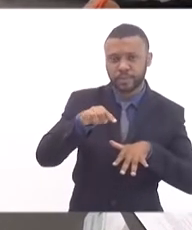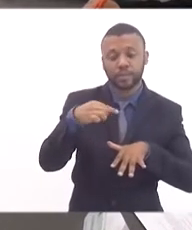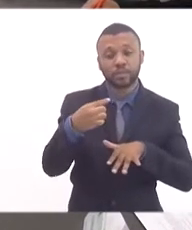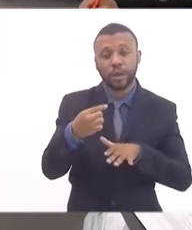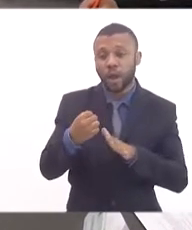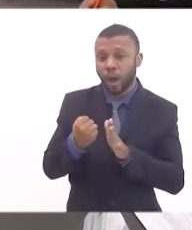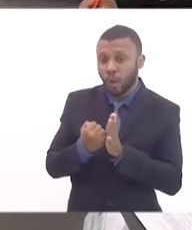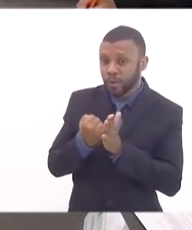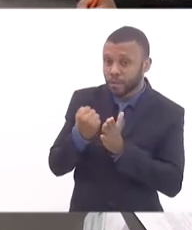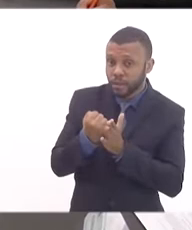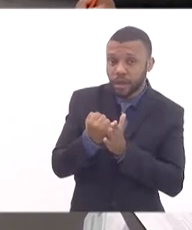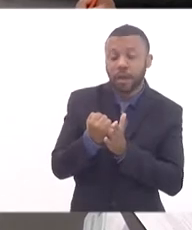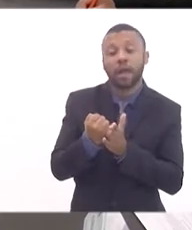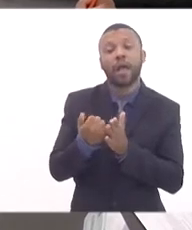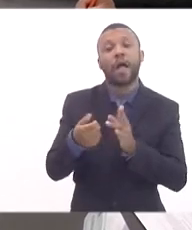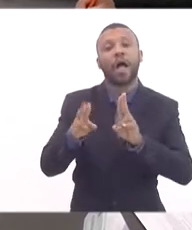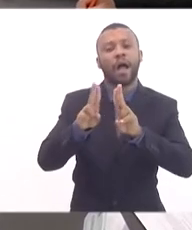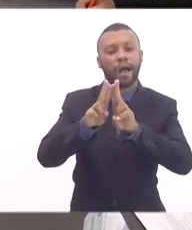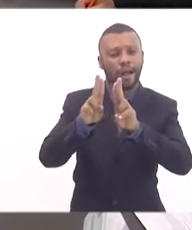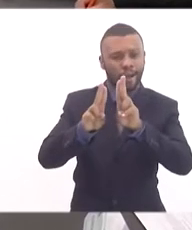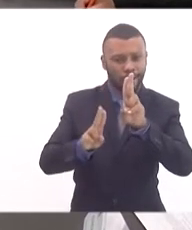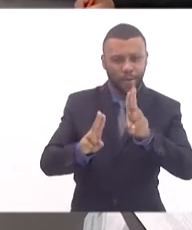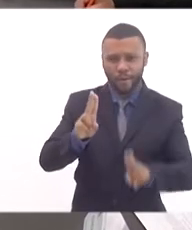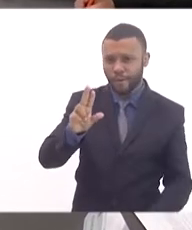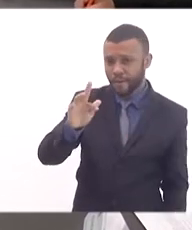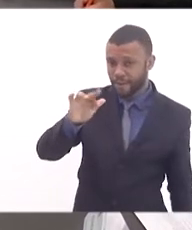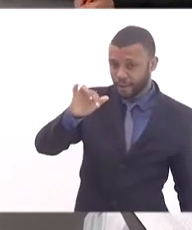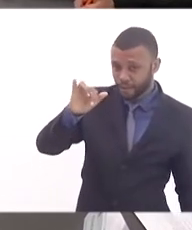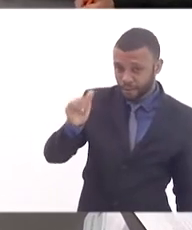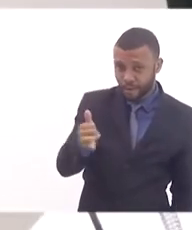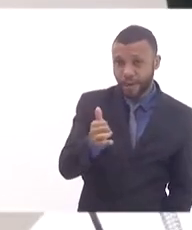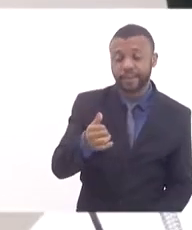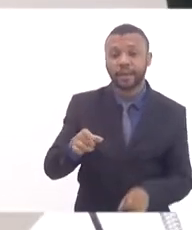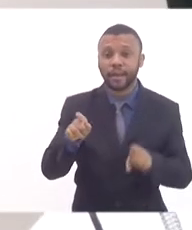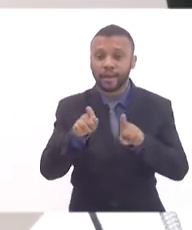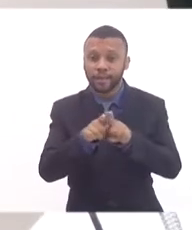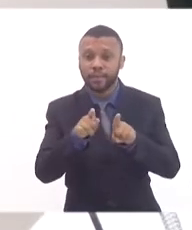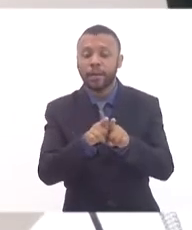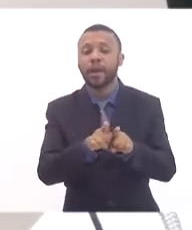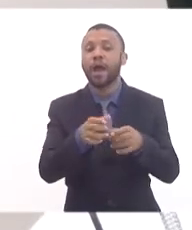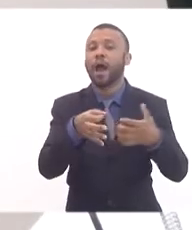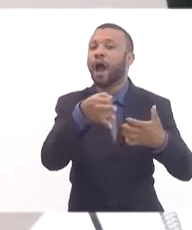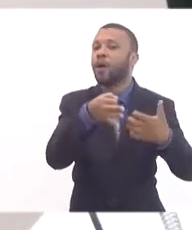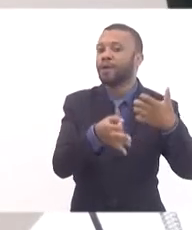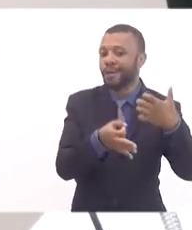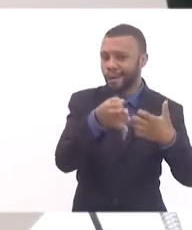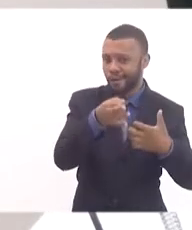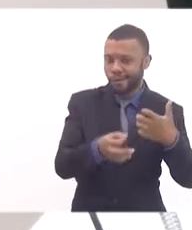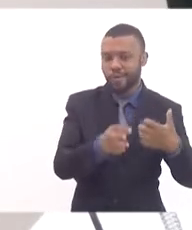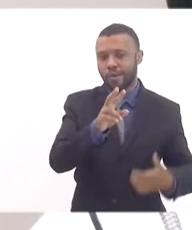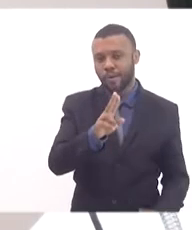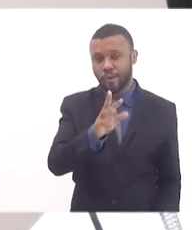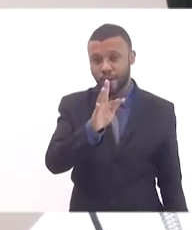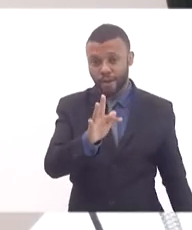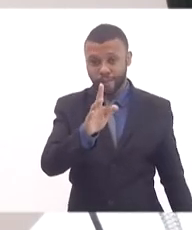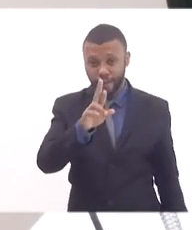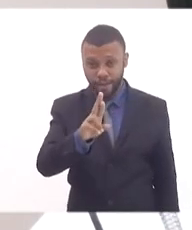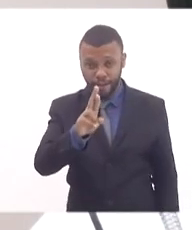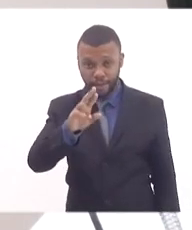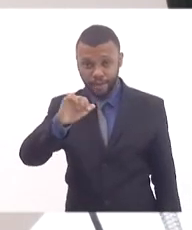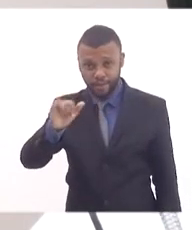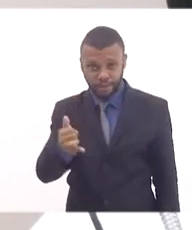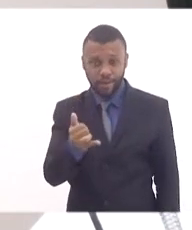trator a Universidade Federal do Rio de Janeiro e a universidade rural para